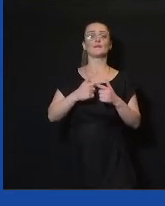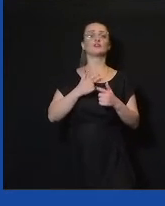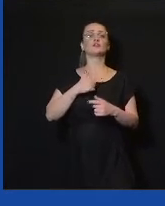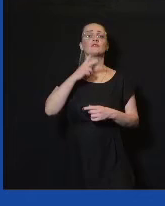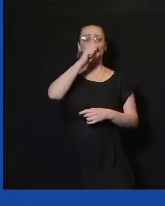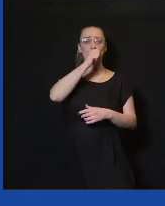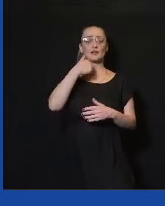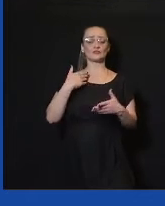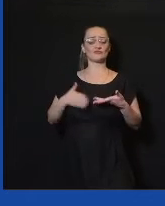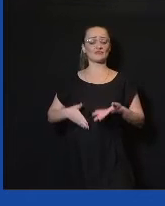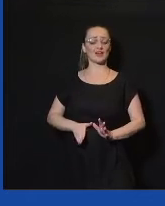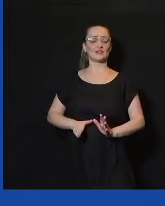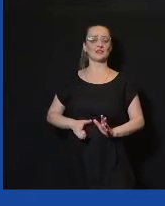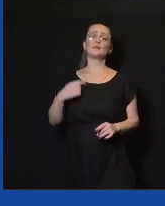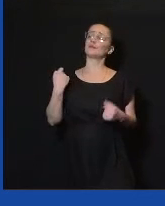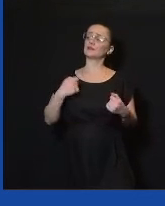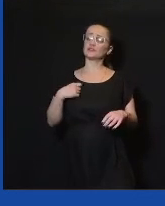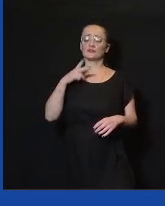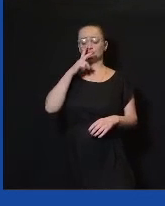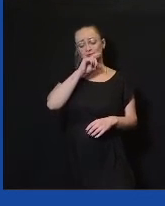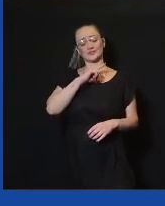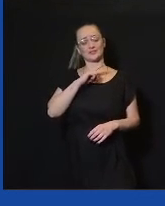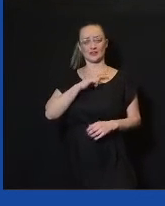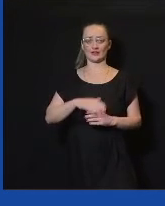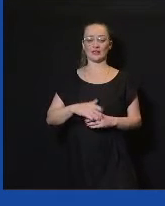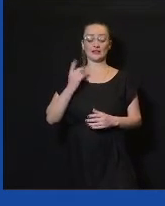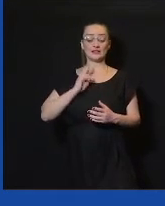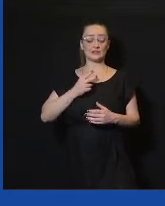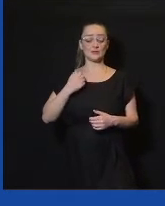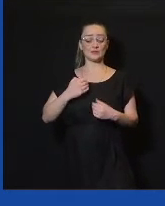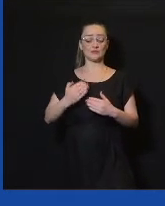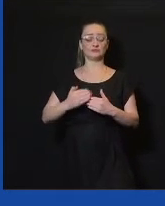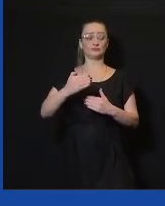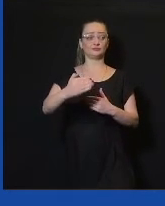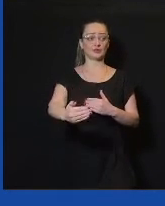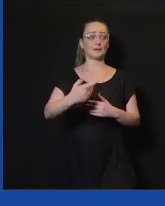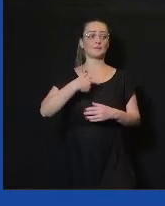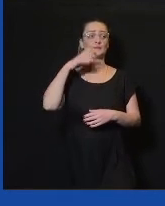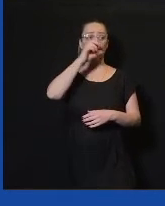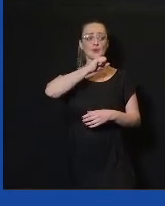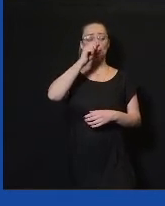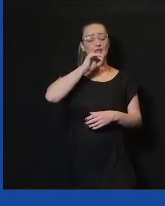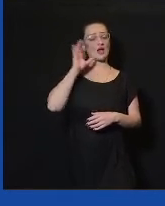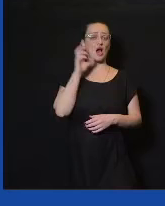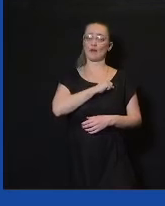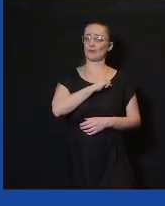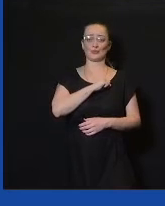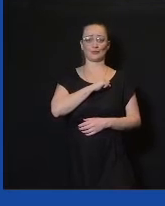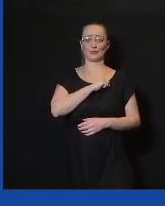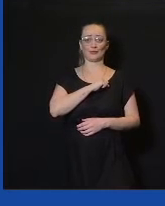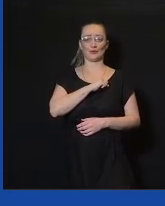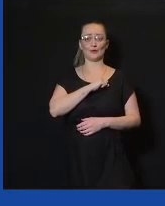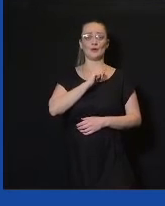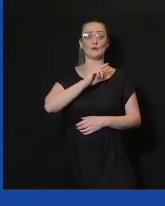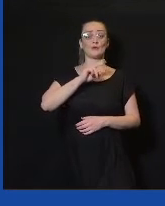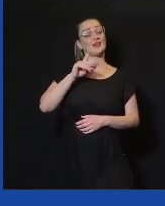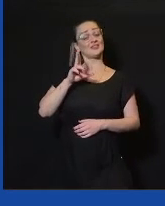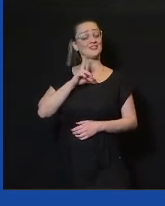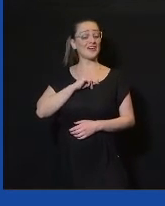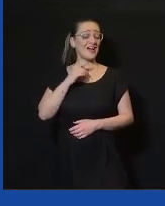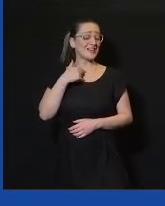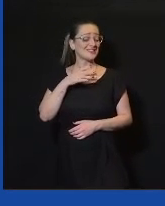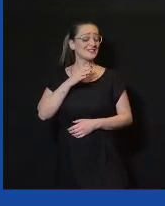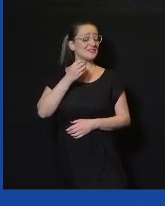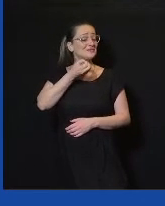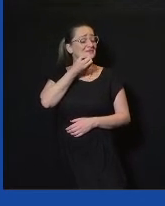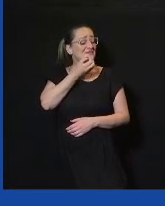gente nasce. A gente tem que ser forte. A gente tem que estar sempre um passo à frente. A gente tem que aprender a andar muito rápido. Não é porque, nossa, que bonitinho, ele é